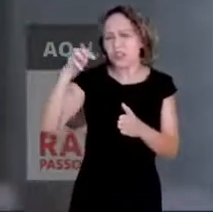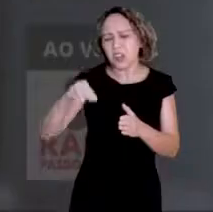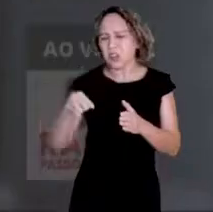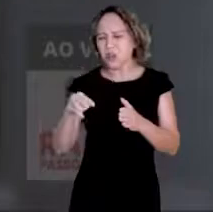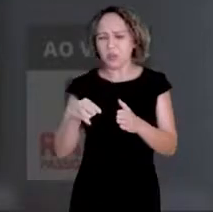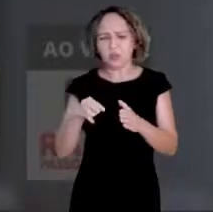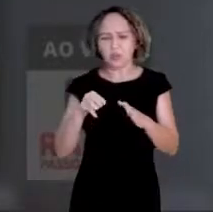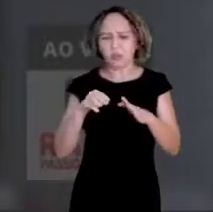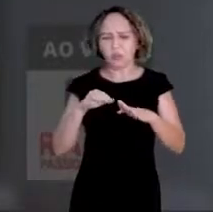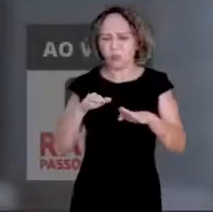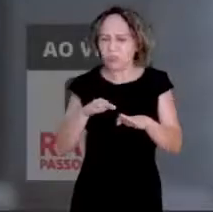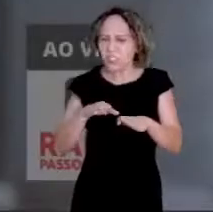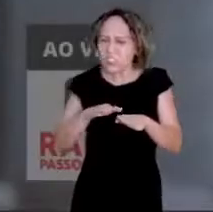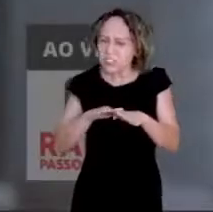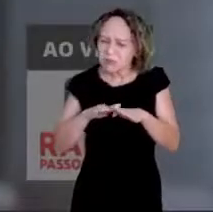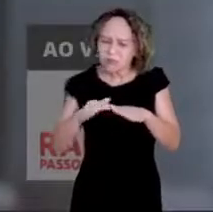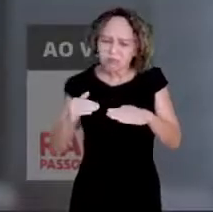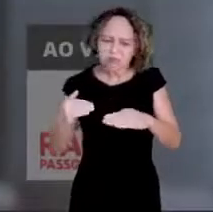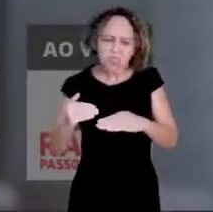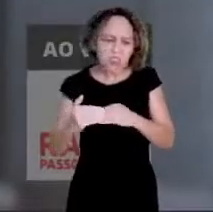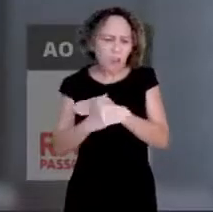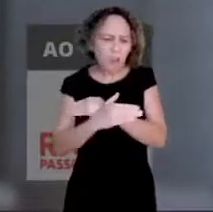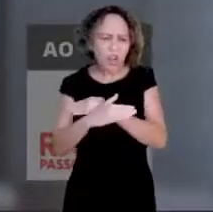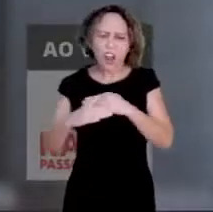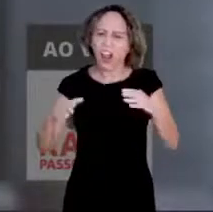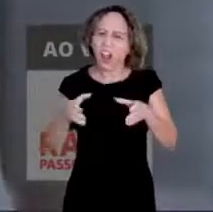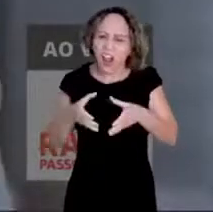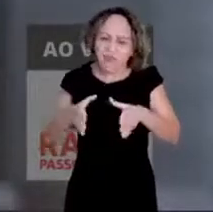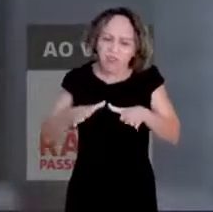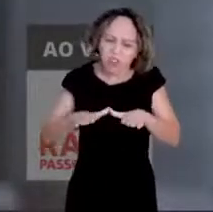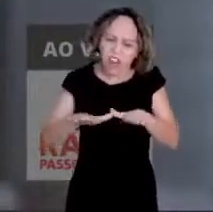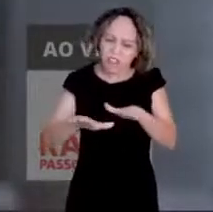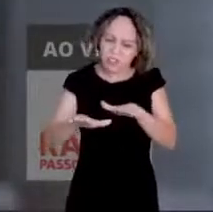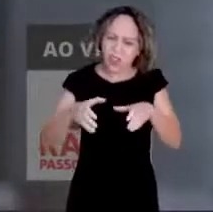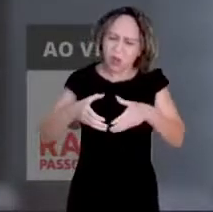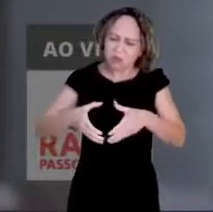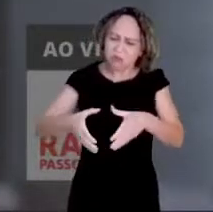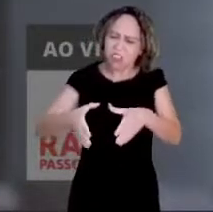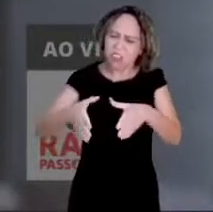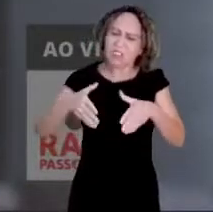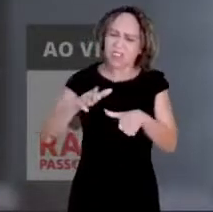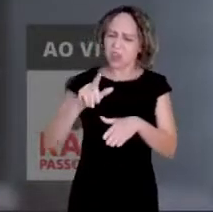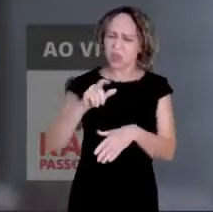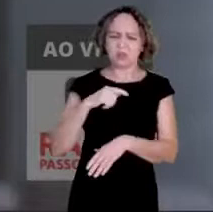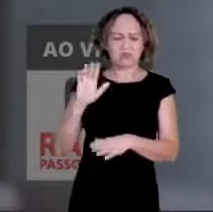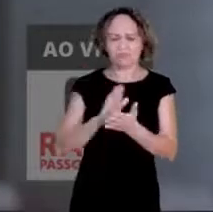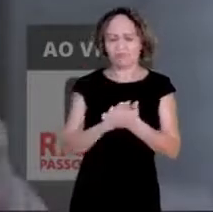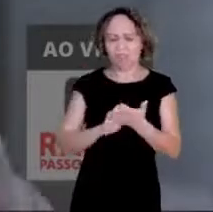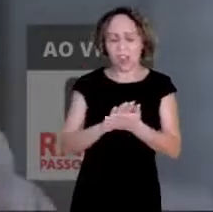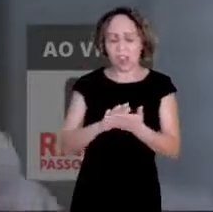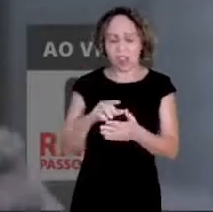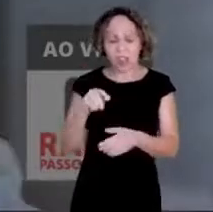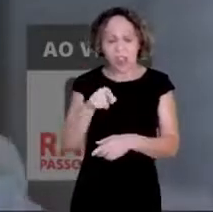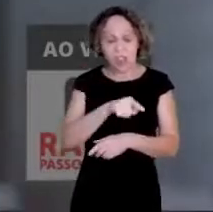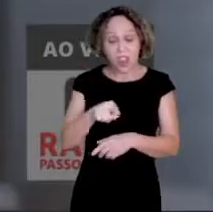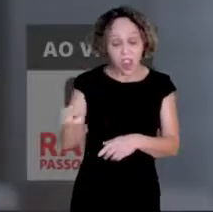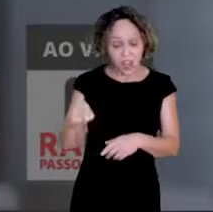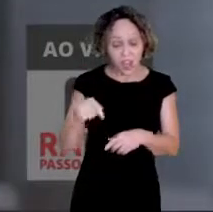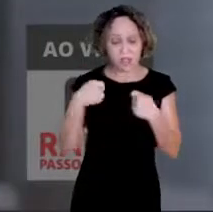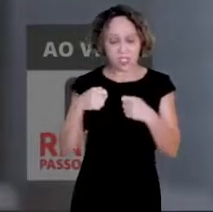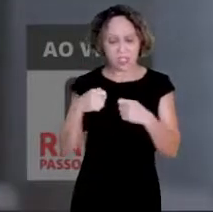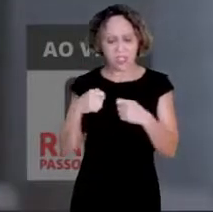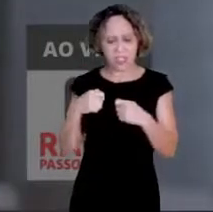muitas informações aqui. Quando eu cheguei na presidência da República, você sabe que muitas estradas de Minas eram